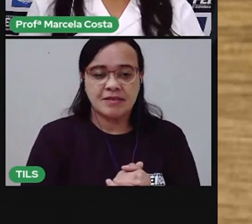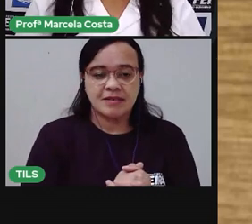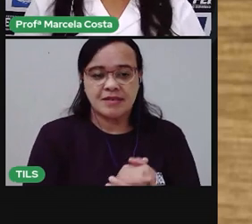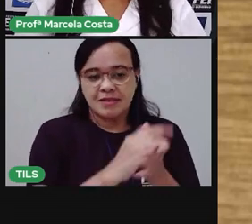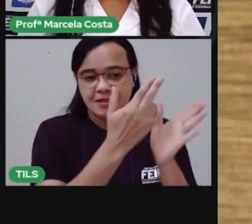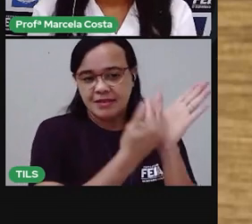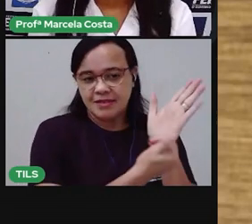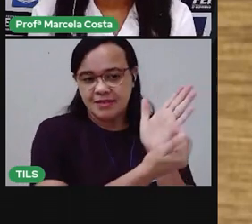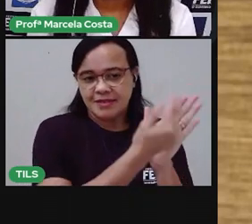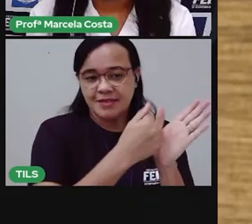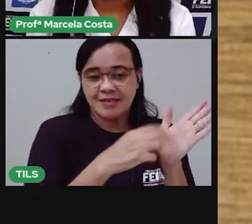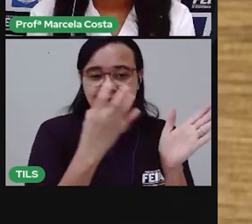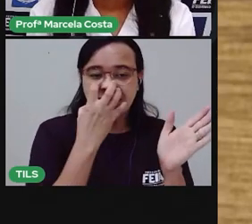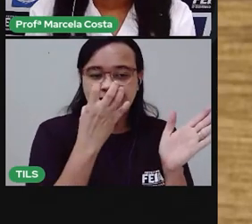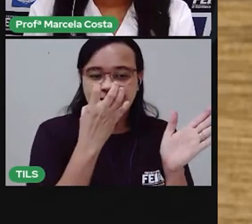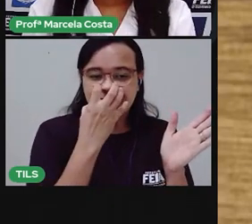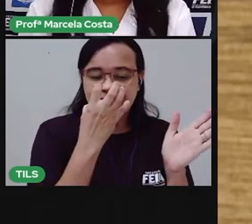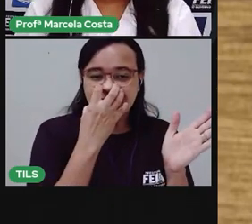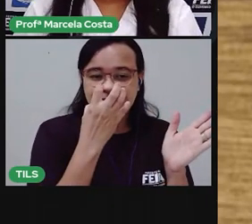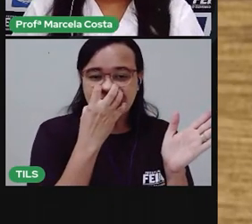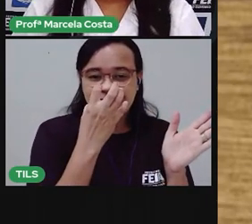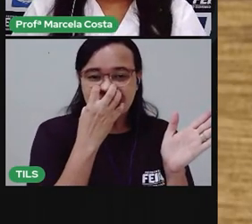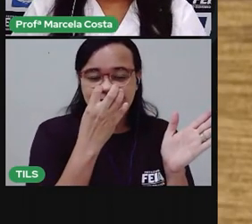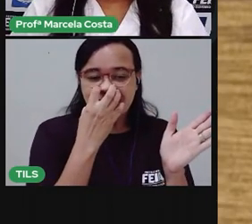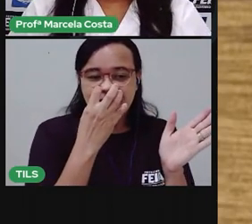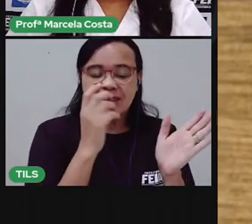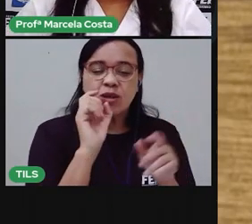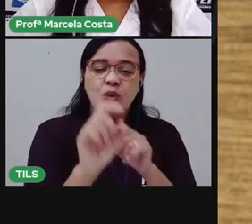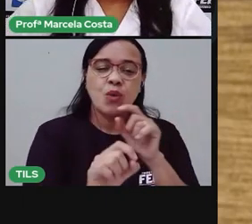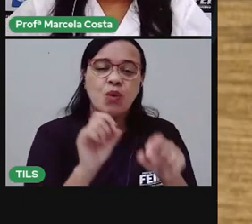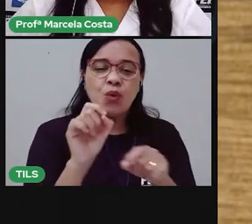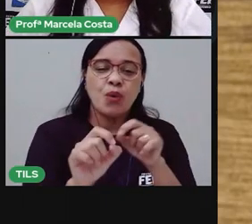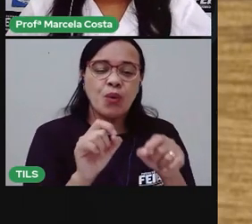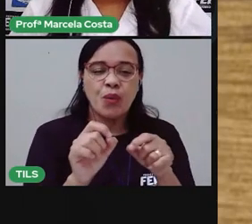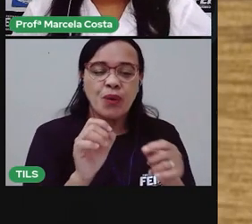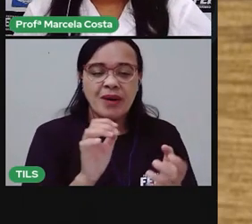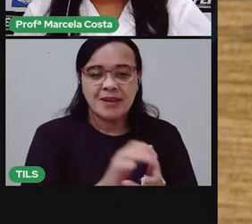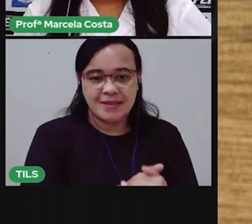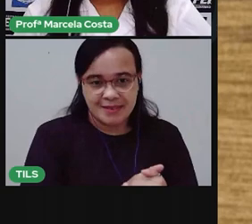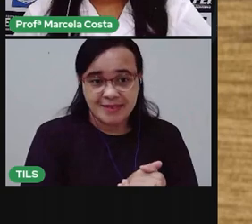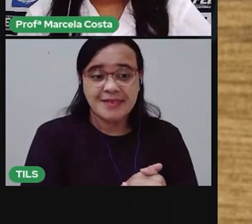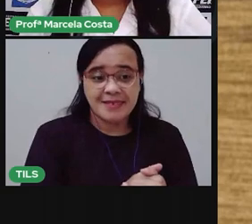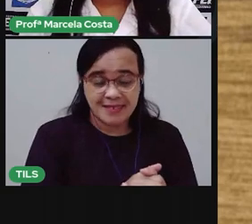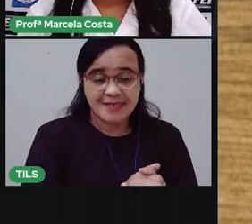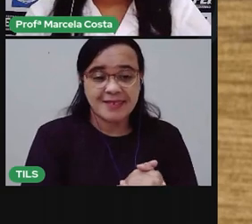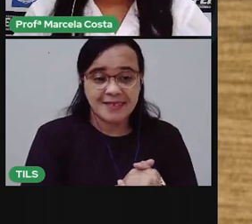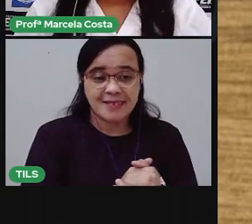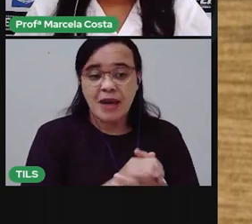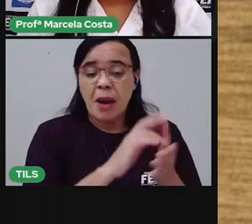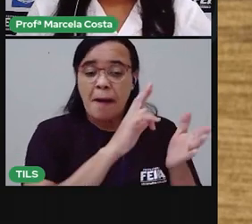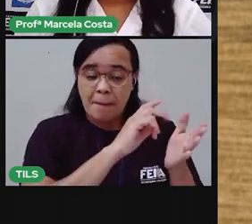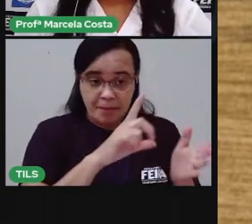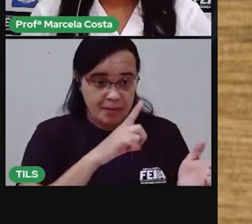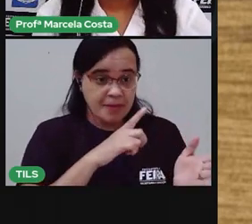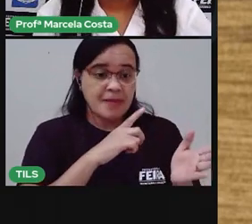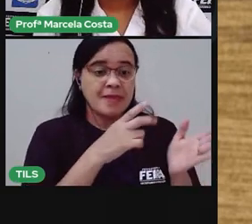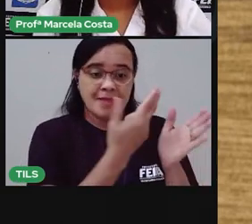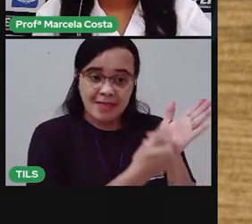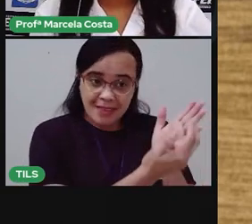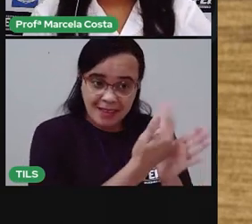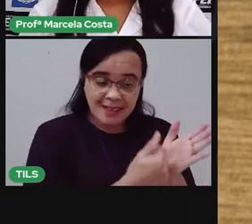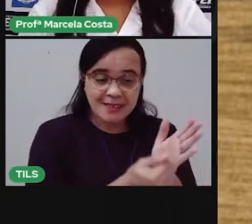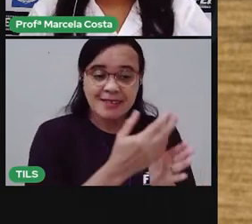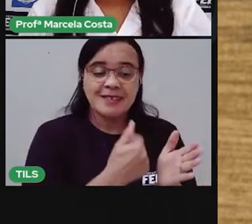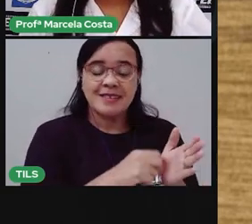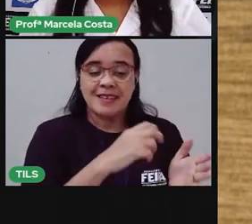E olha que joguinho legal tá vendo essa imagem toda hora vai aparecer uma imagem e a gente vai contar